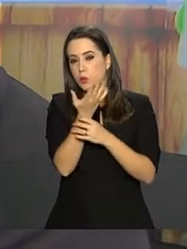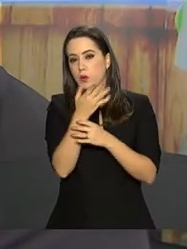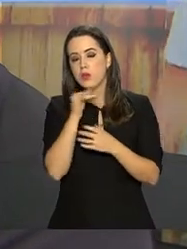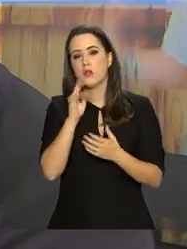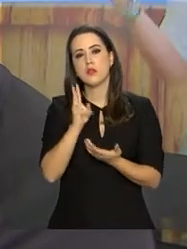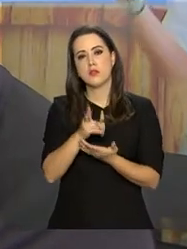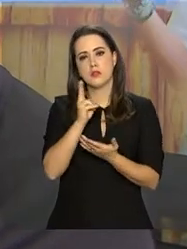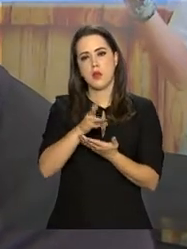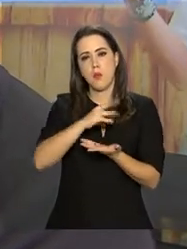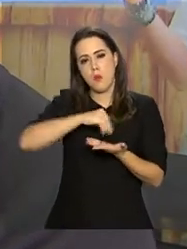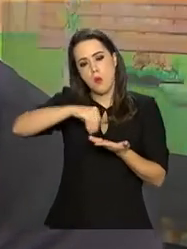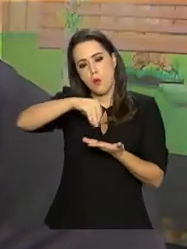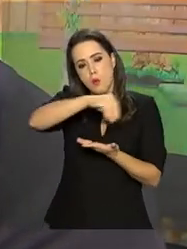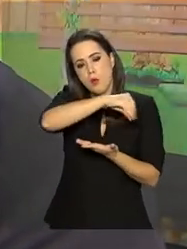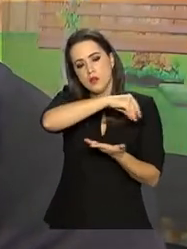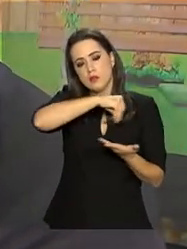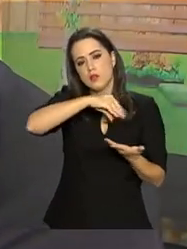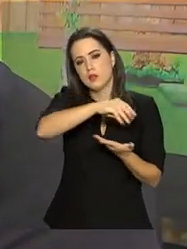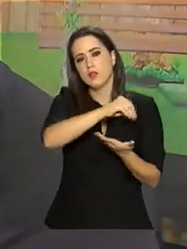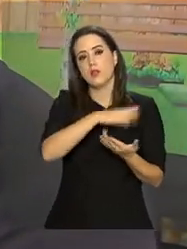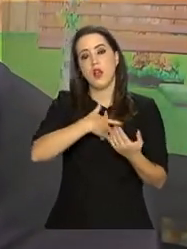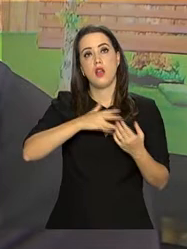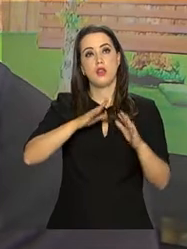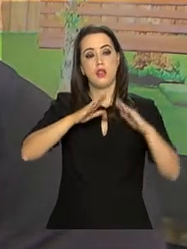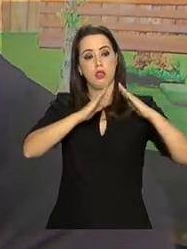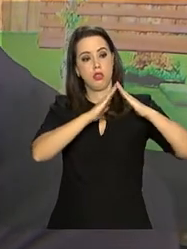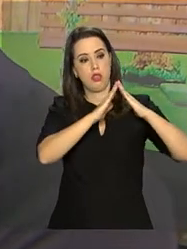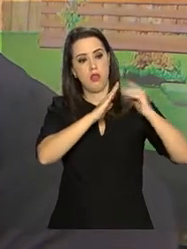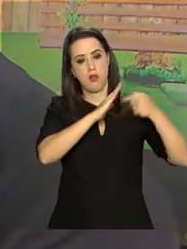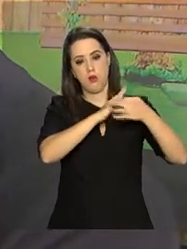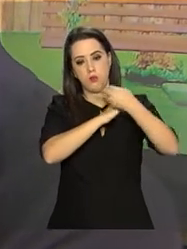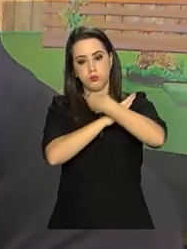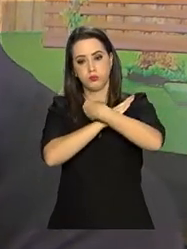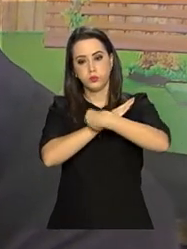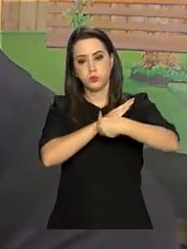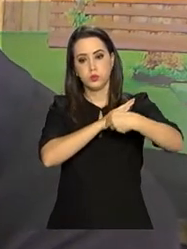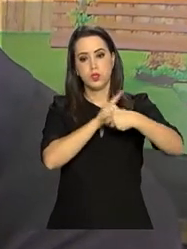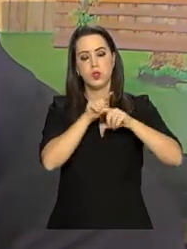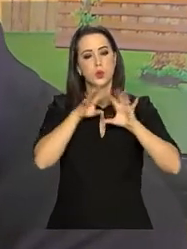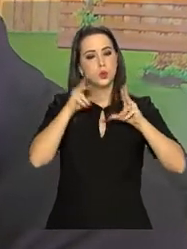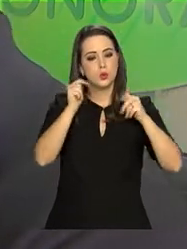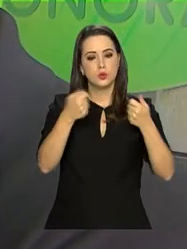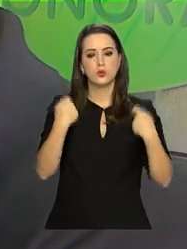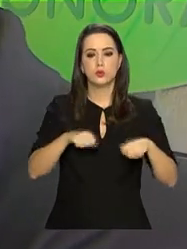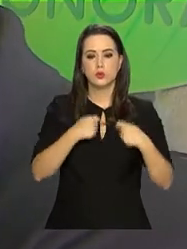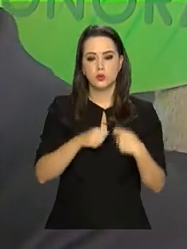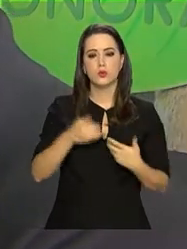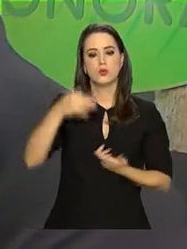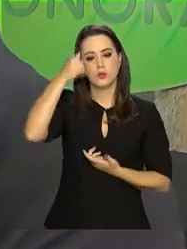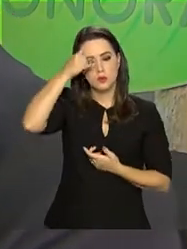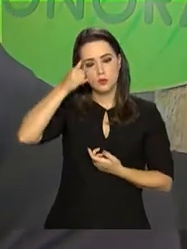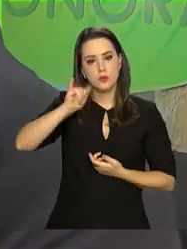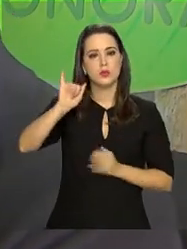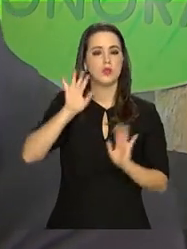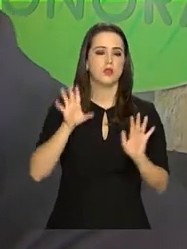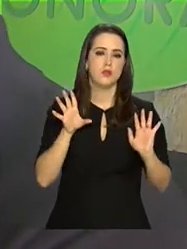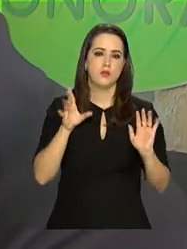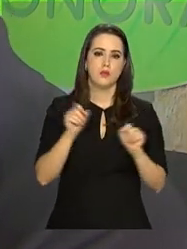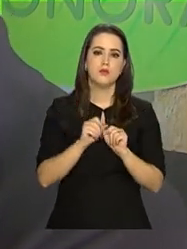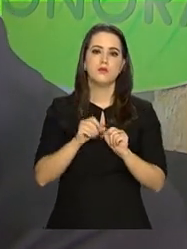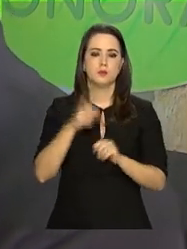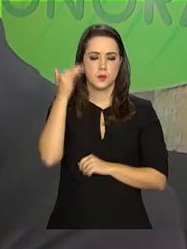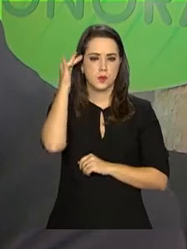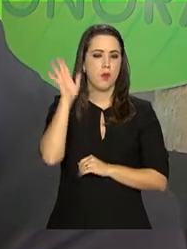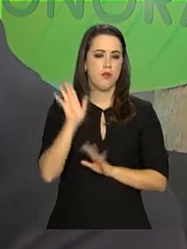do tiroteio posso até tampinha garrafas estão juntos cabeça pra baixo o que eu posso fazer se o sport chegou